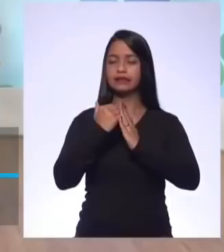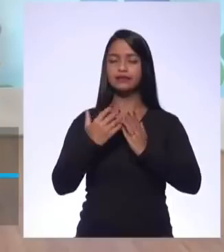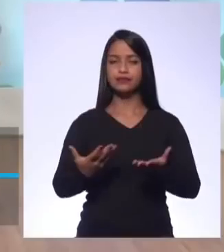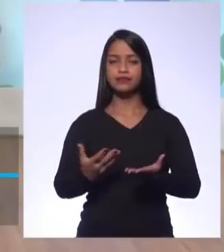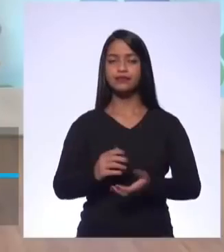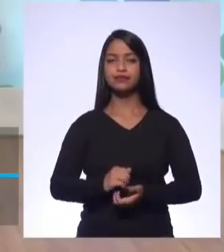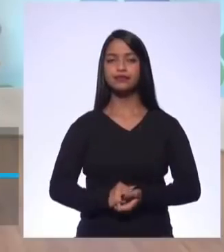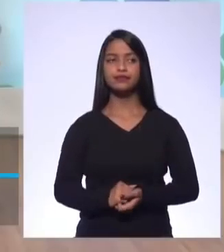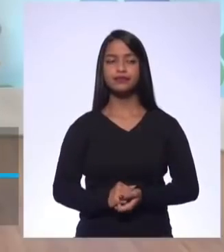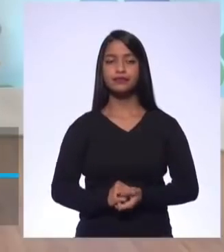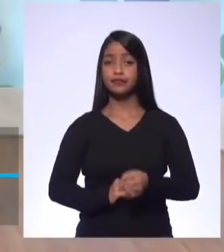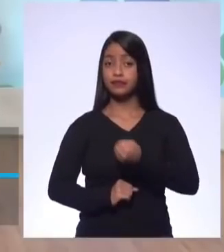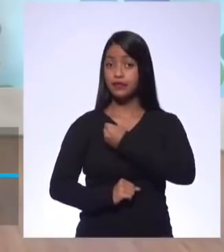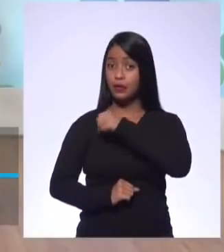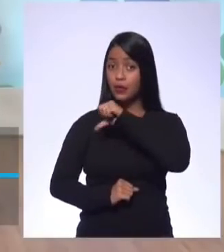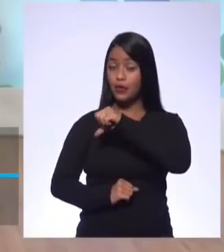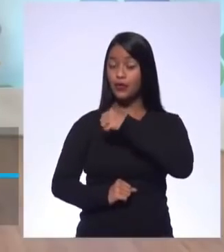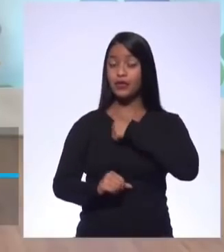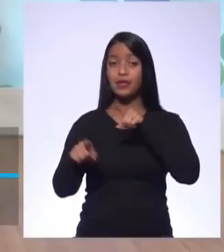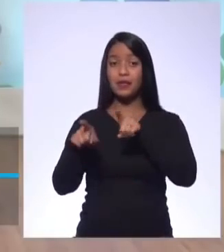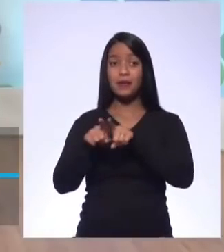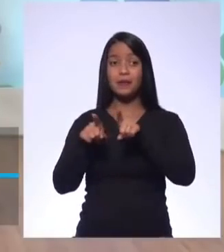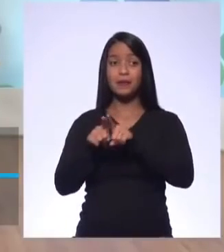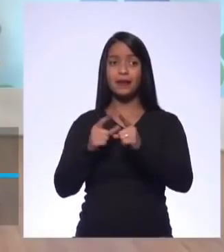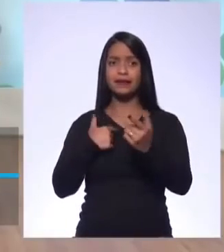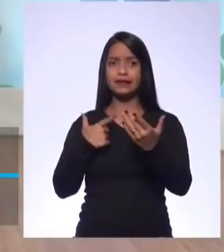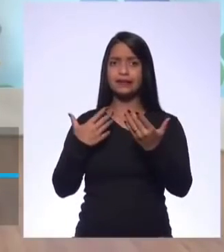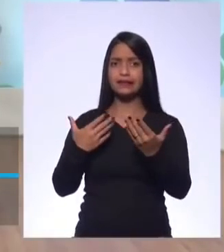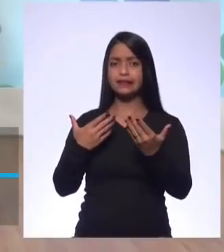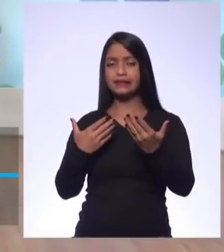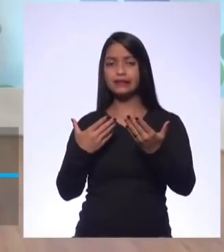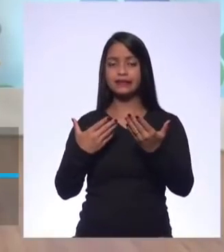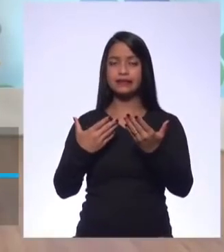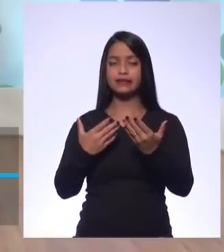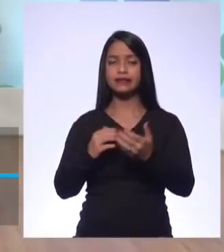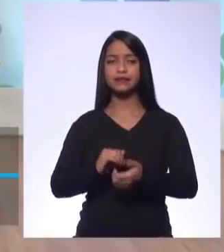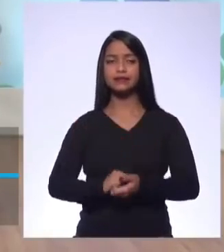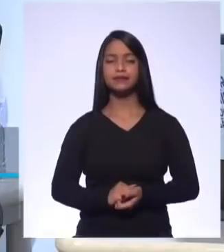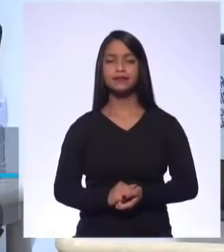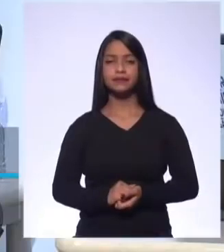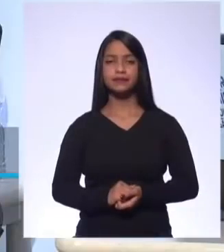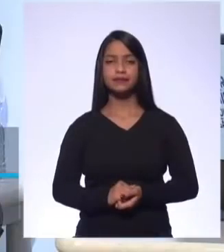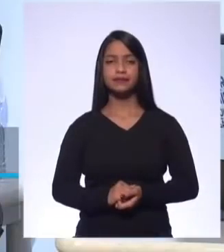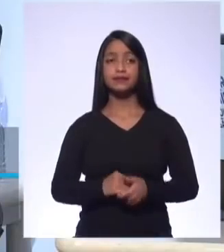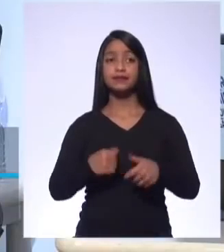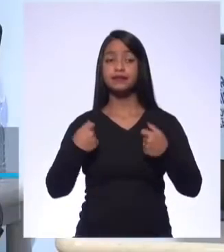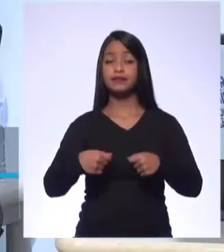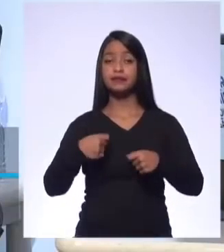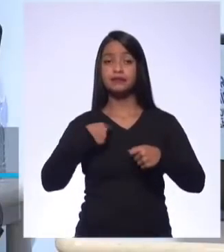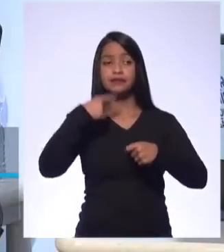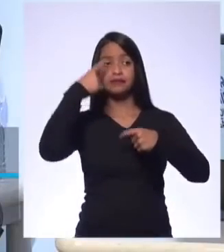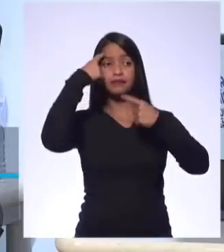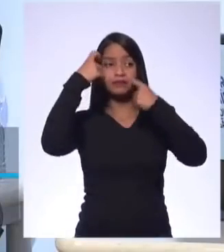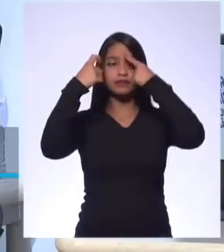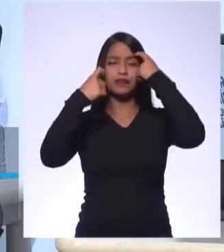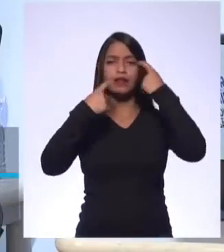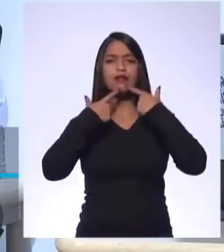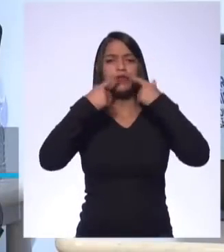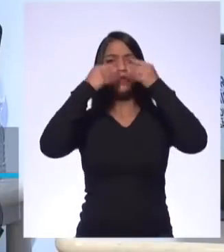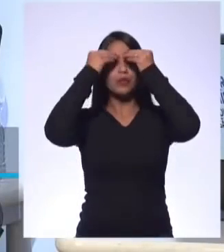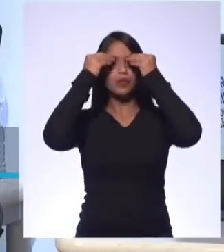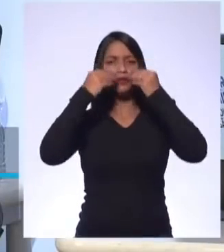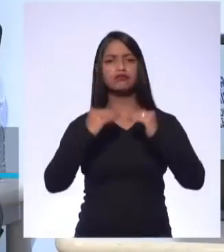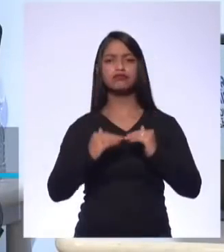9. A 9 até eu fiquei na dúvida agora. Olá. A resposta. Posições sociais que demandam maior elaboração na linguagem. Então, é o que? Uma